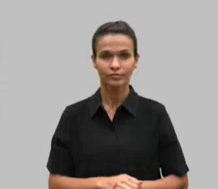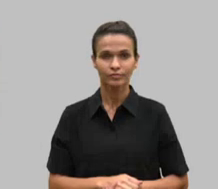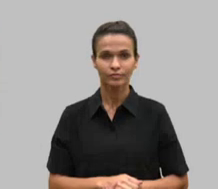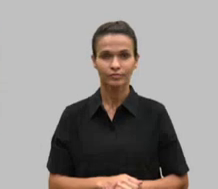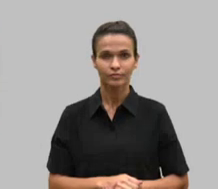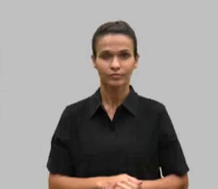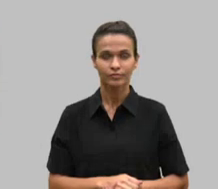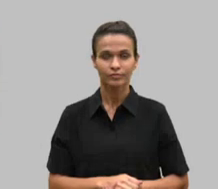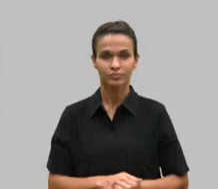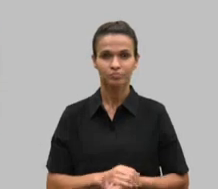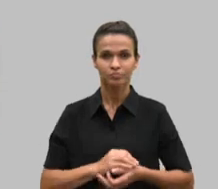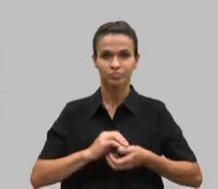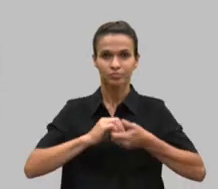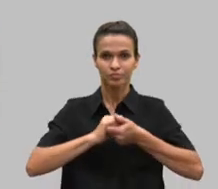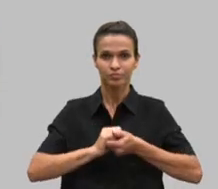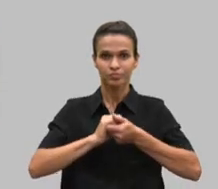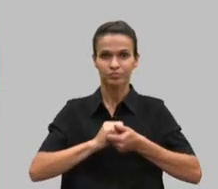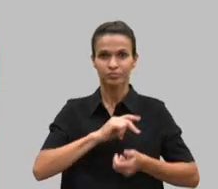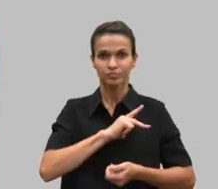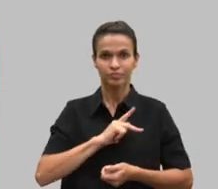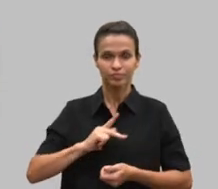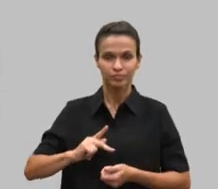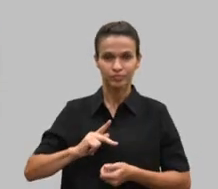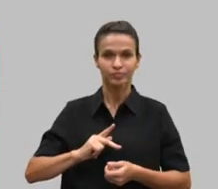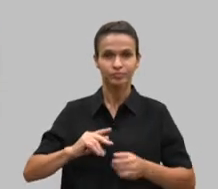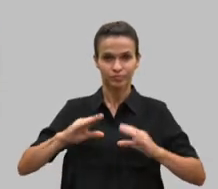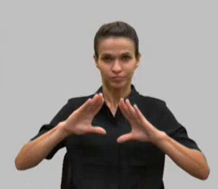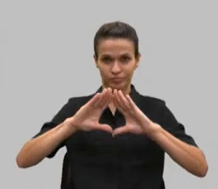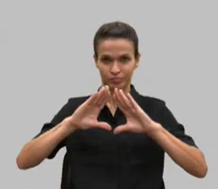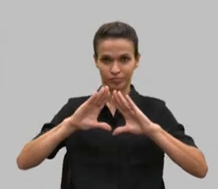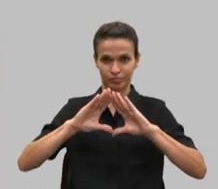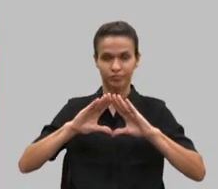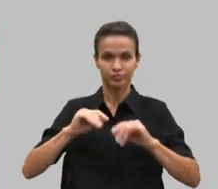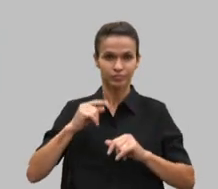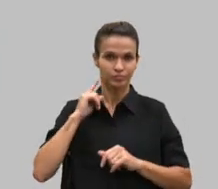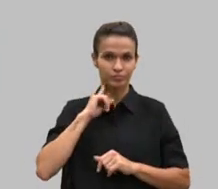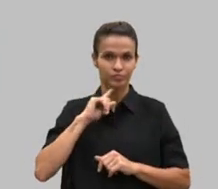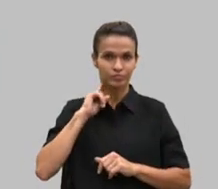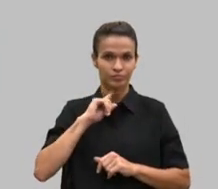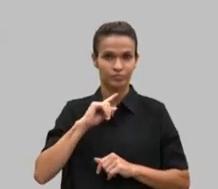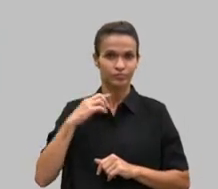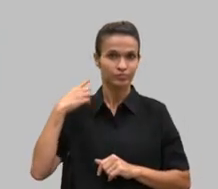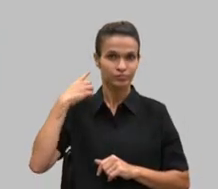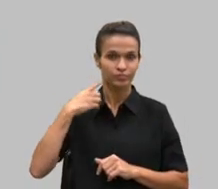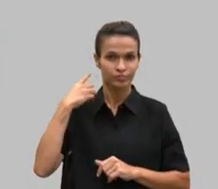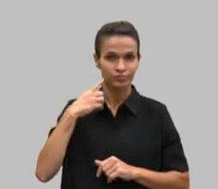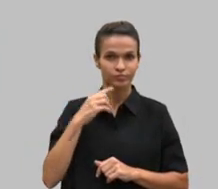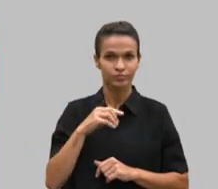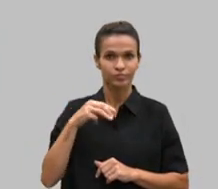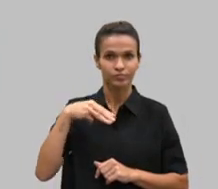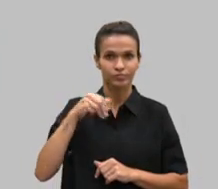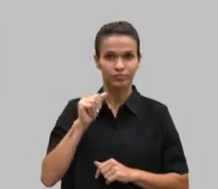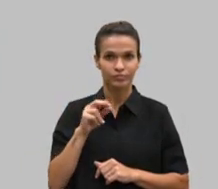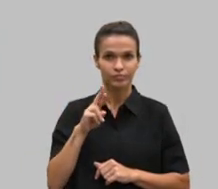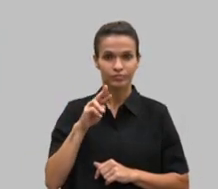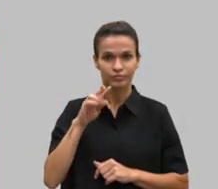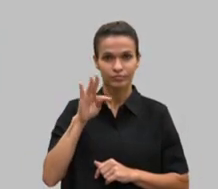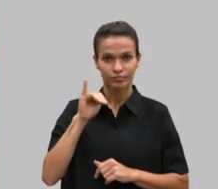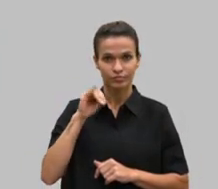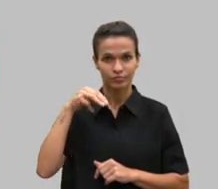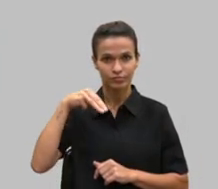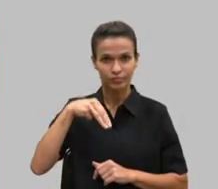cumprimento presidente da Assembleia Legislativa de Minas Gerais Deputado Tadeu Martins Leite em nome de quem